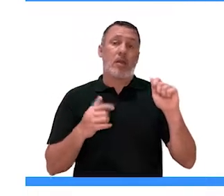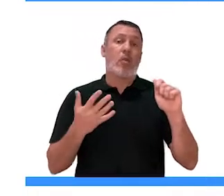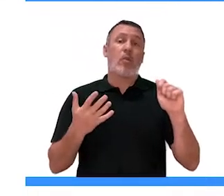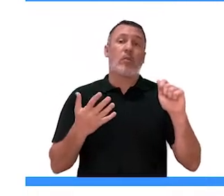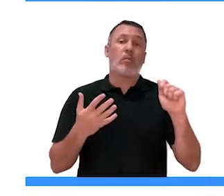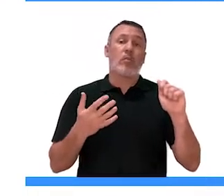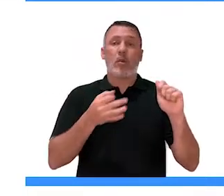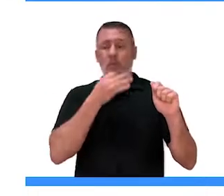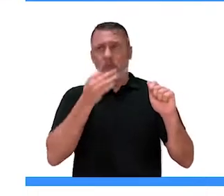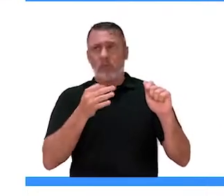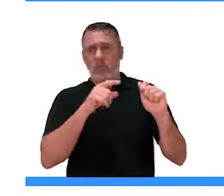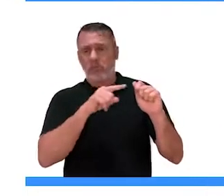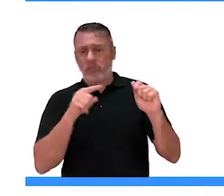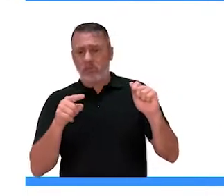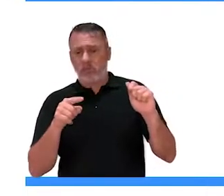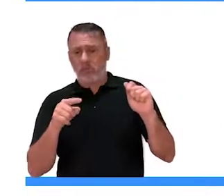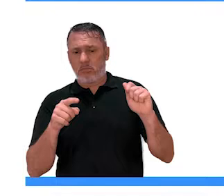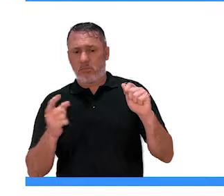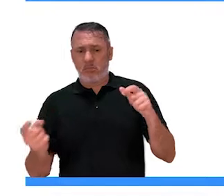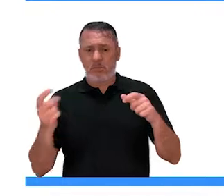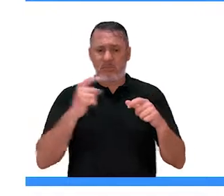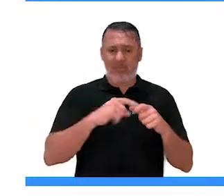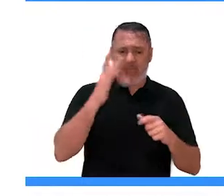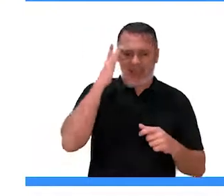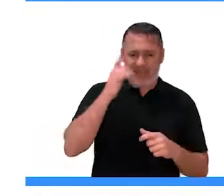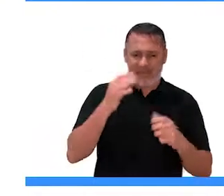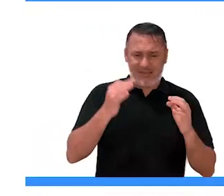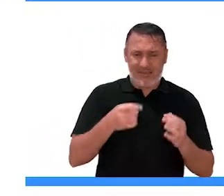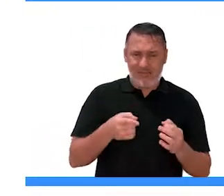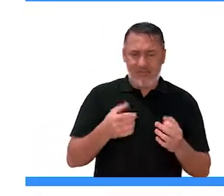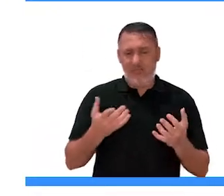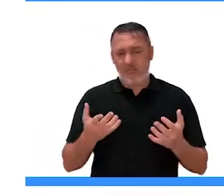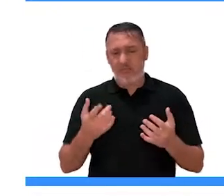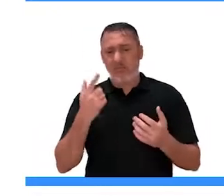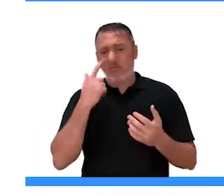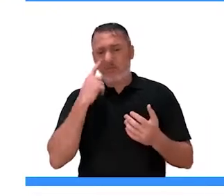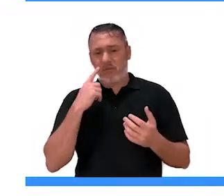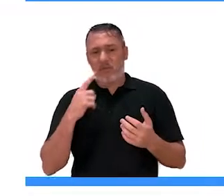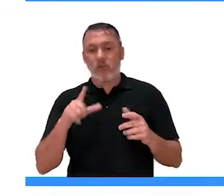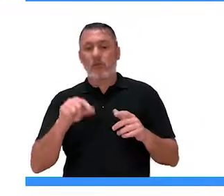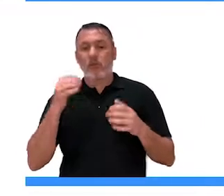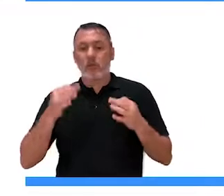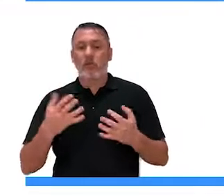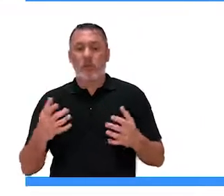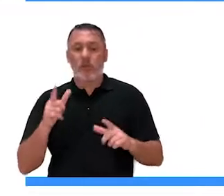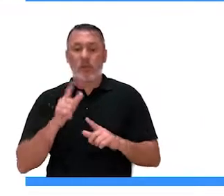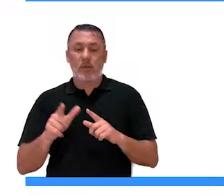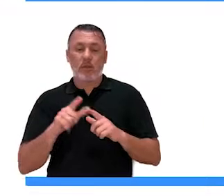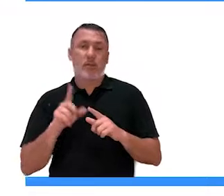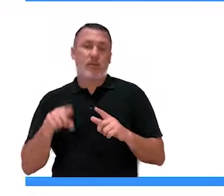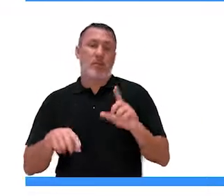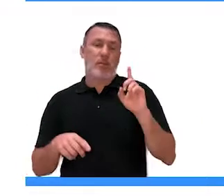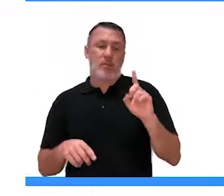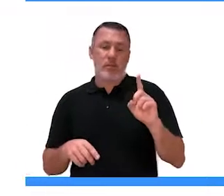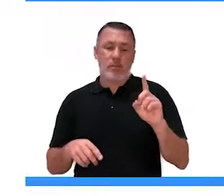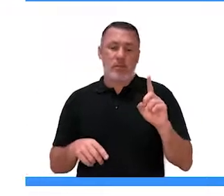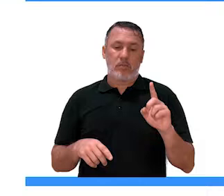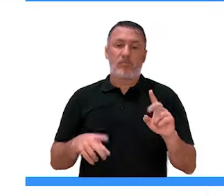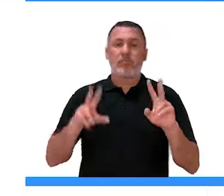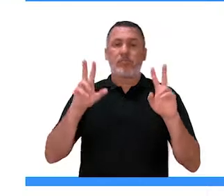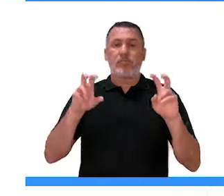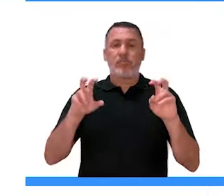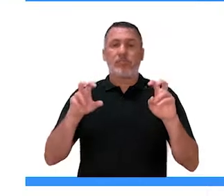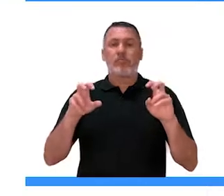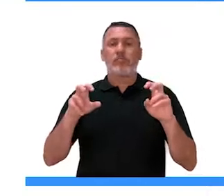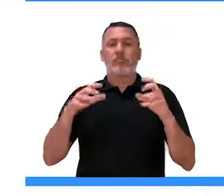mudança individual de hábitos promove a saúde. Aí você vai ver e vai conferir, é isso mesmo? Mas vamos para a questão correta. Questão